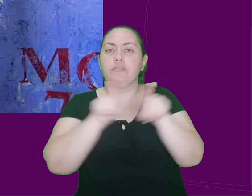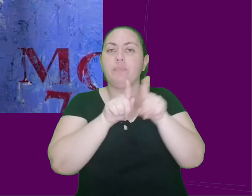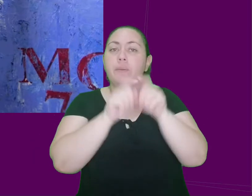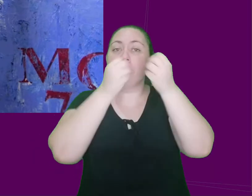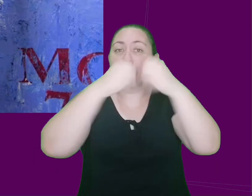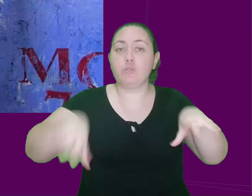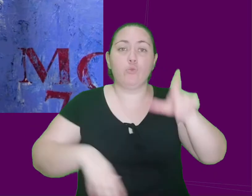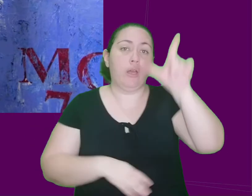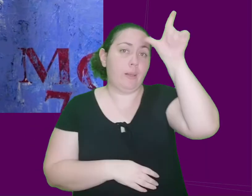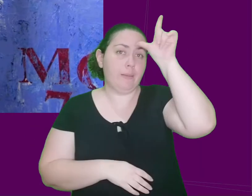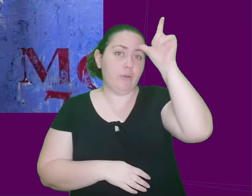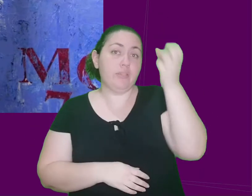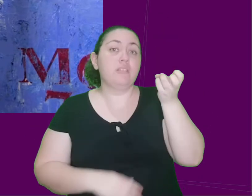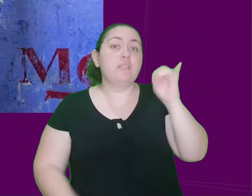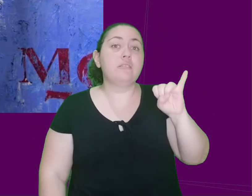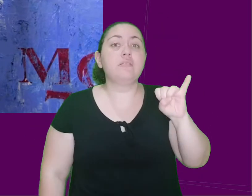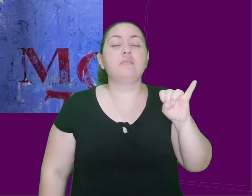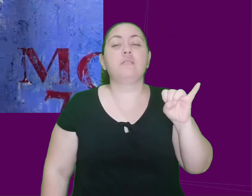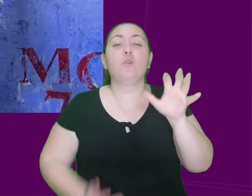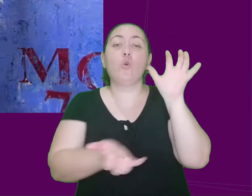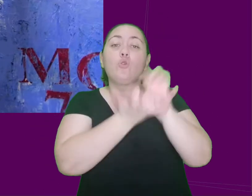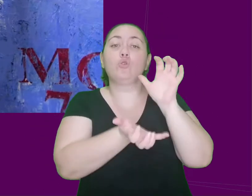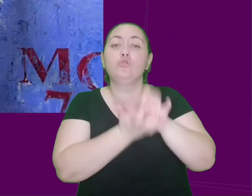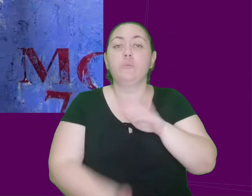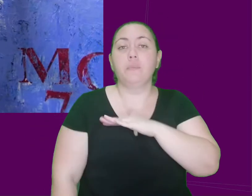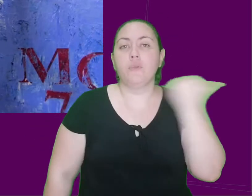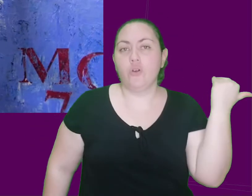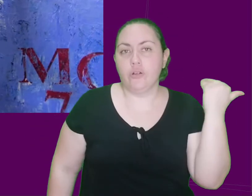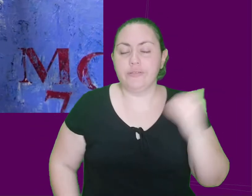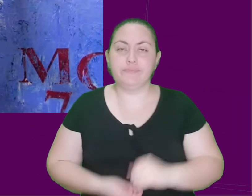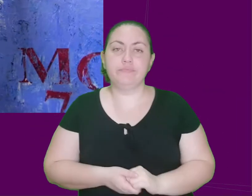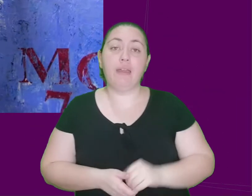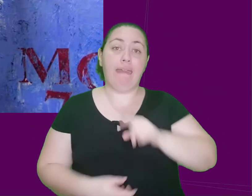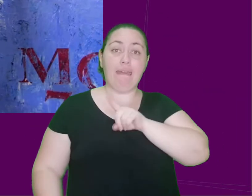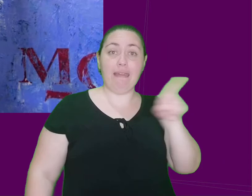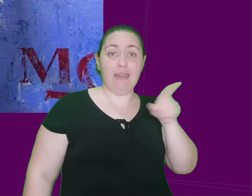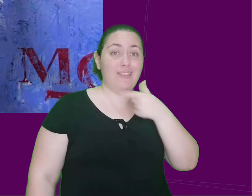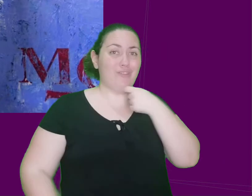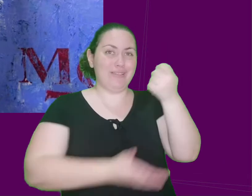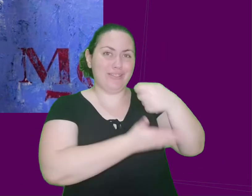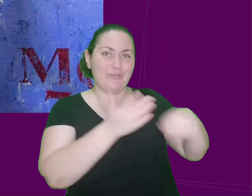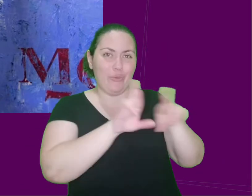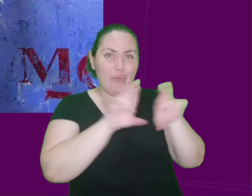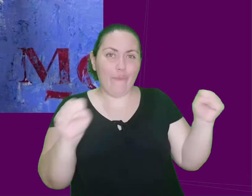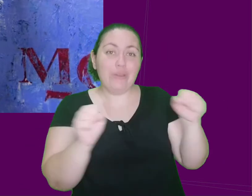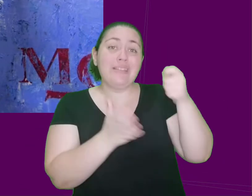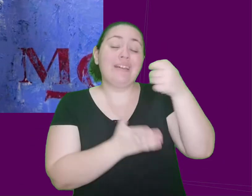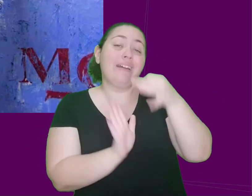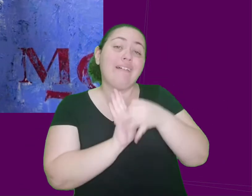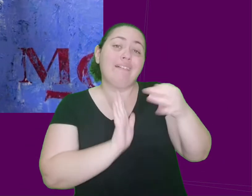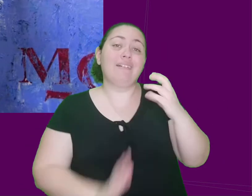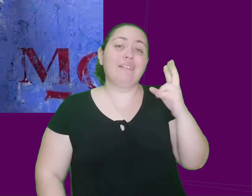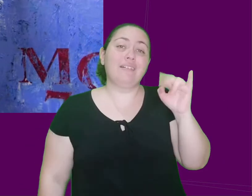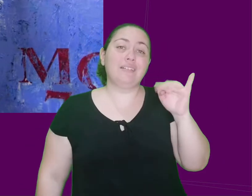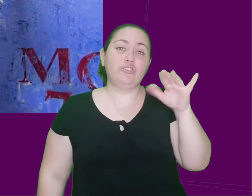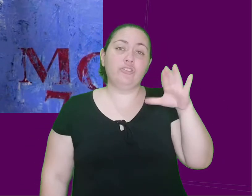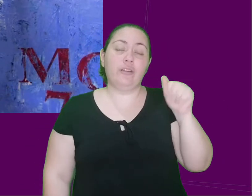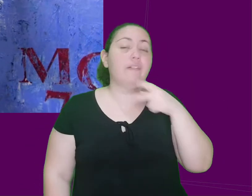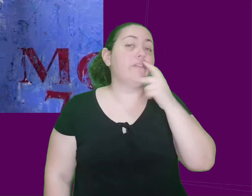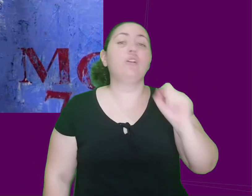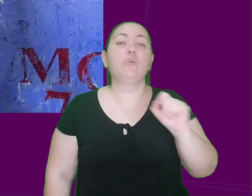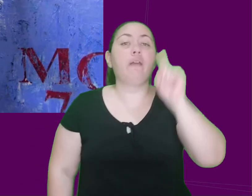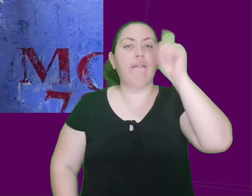alemão terá caso o animal morra. A crítica de Dostoiévski recai, portanto, sobre o universo devorador